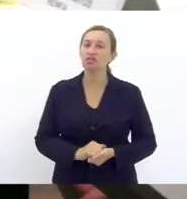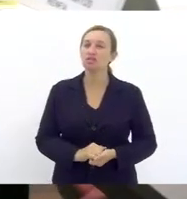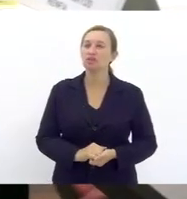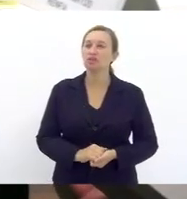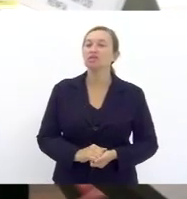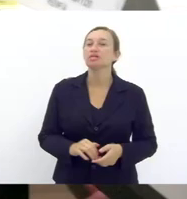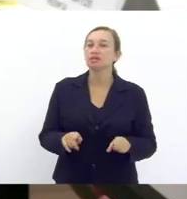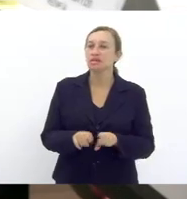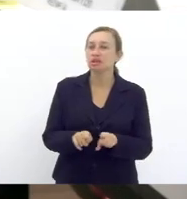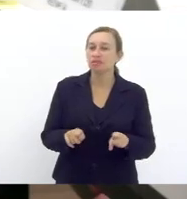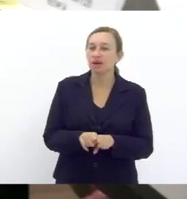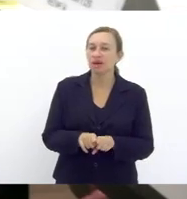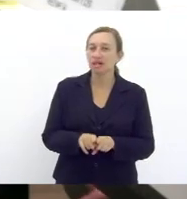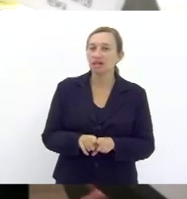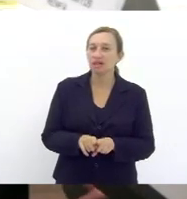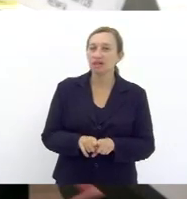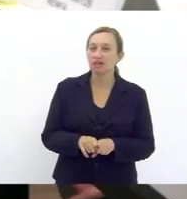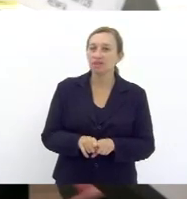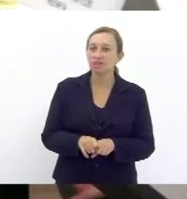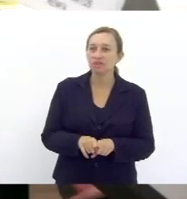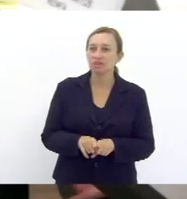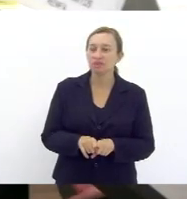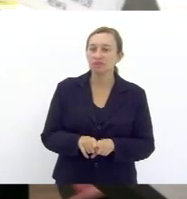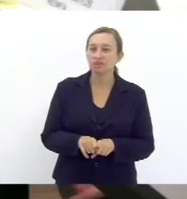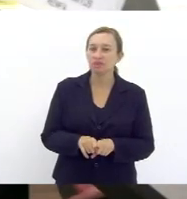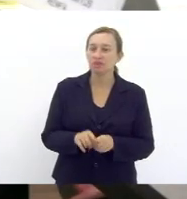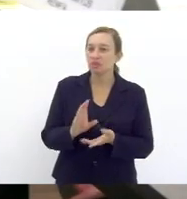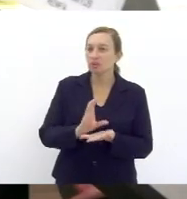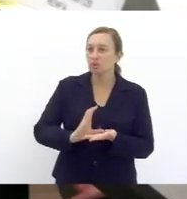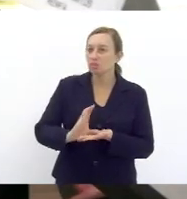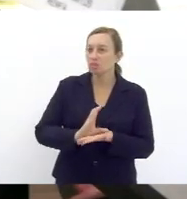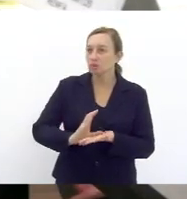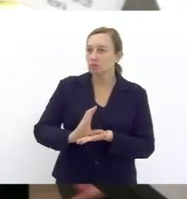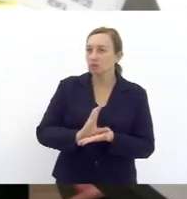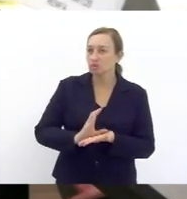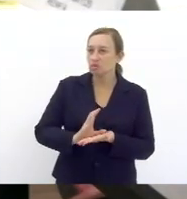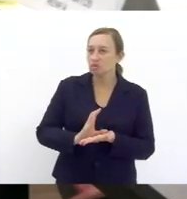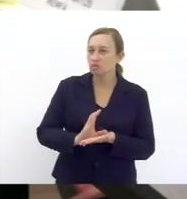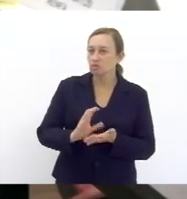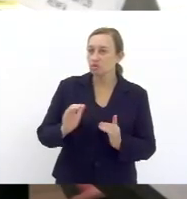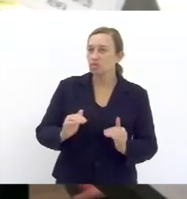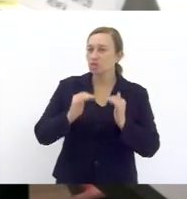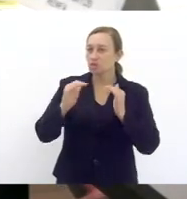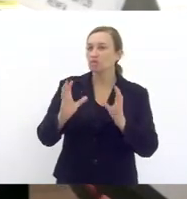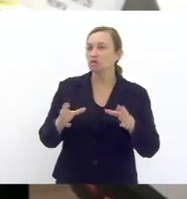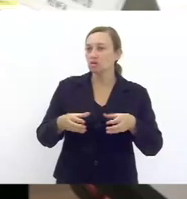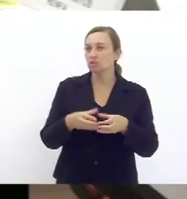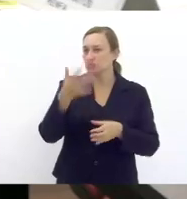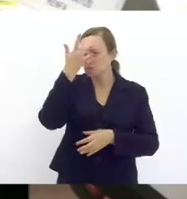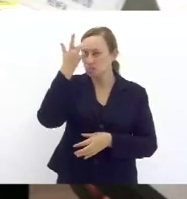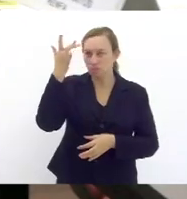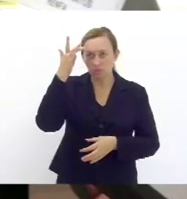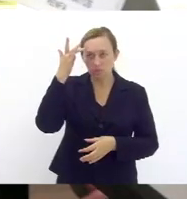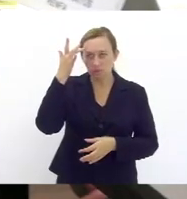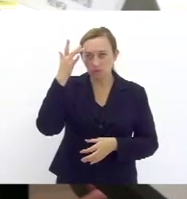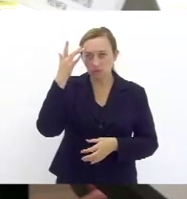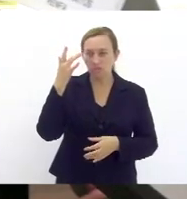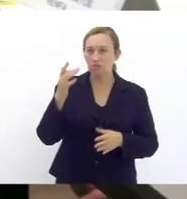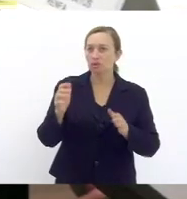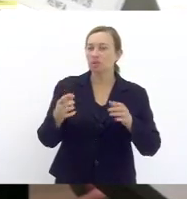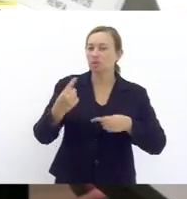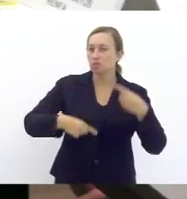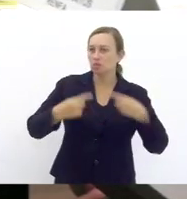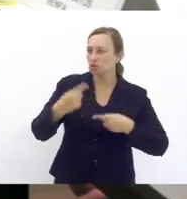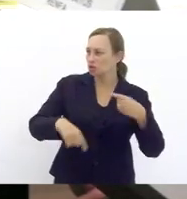também estou atualmente enquanto conselheira da subcomissão de saúde mental e política de drogas